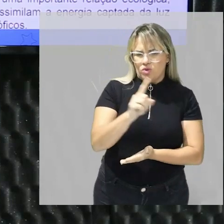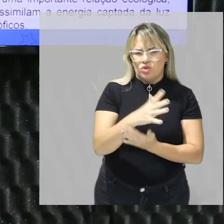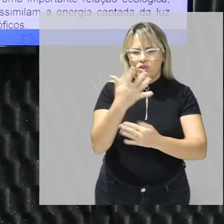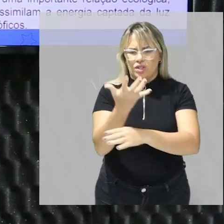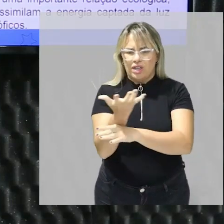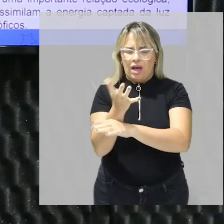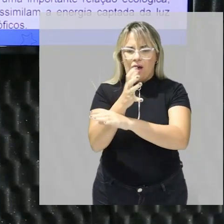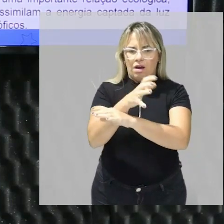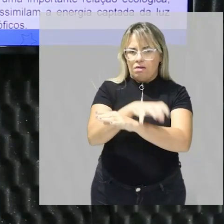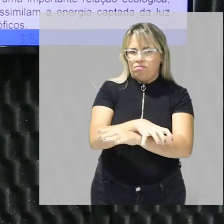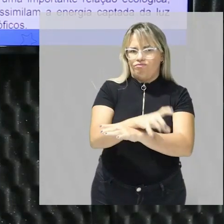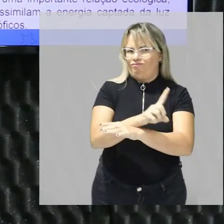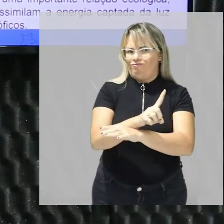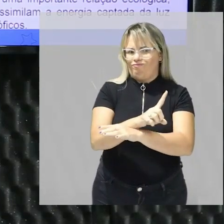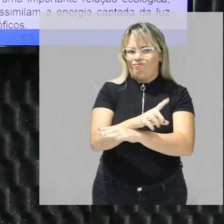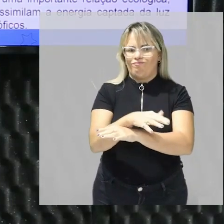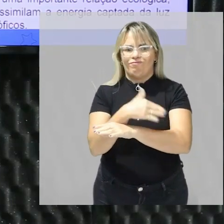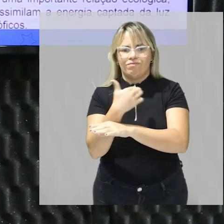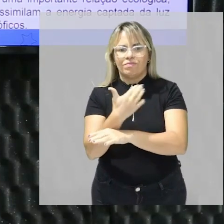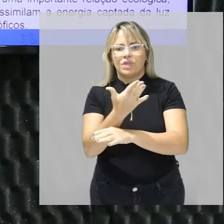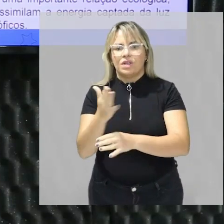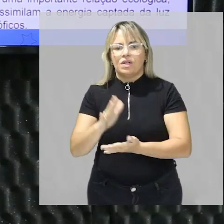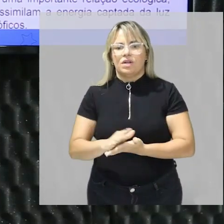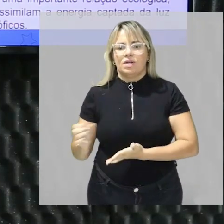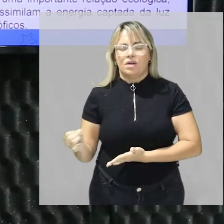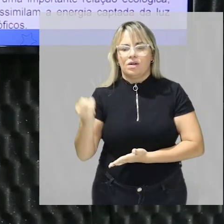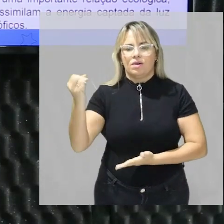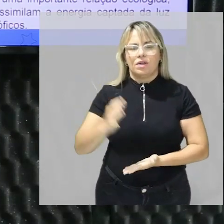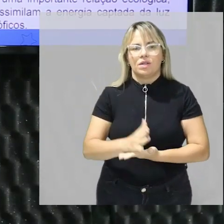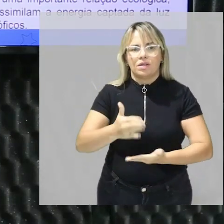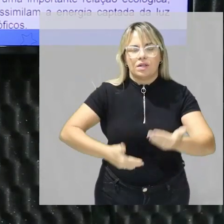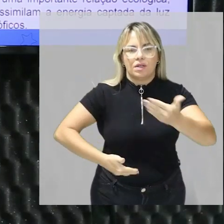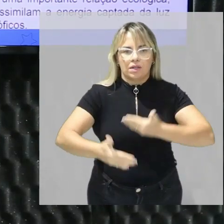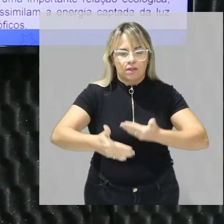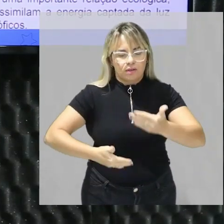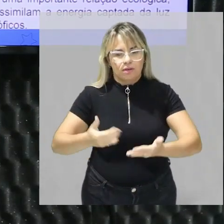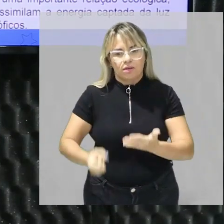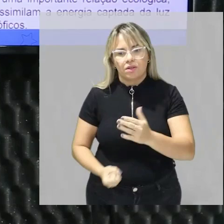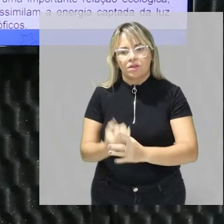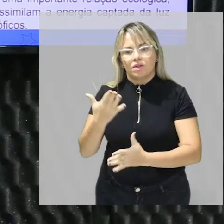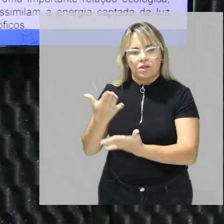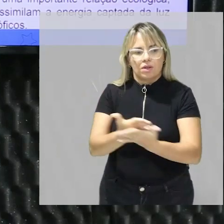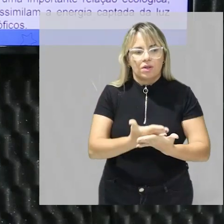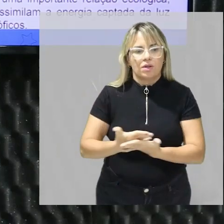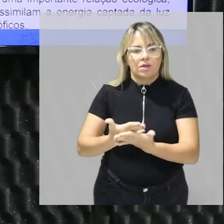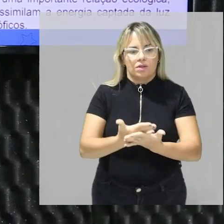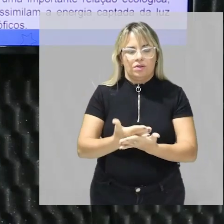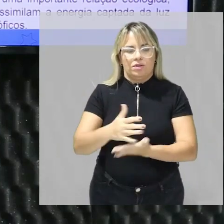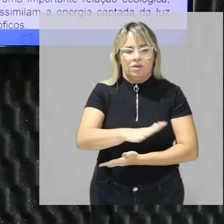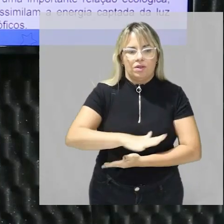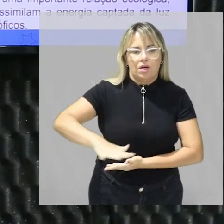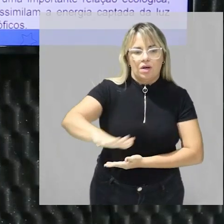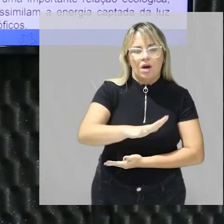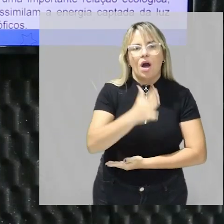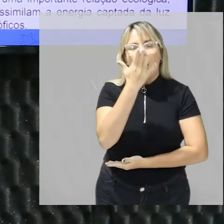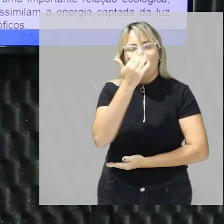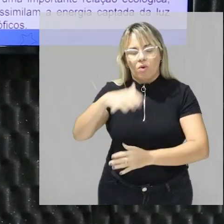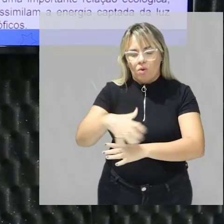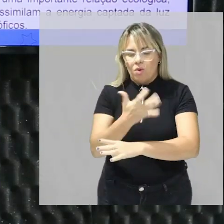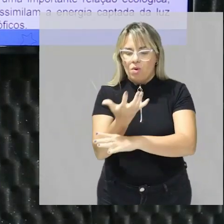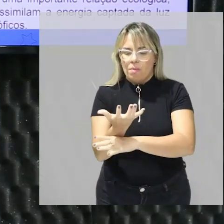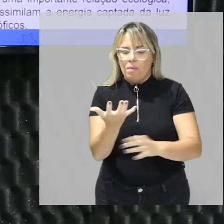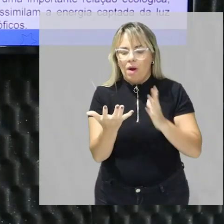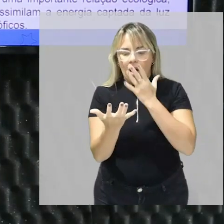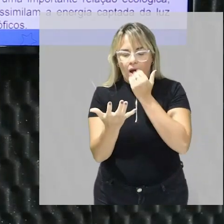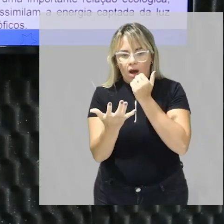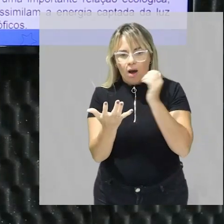matá-las. Esta é uma importante relação ecológica, visto que, ao comer as plantas, os animais